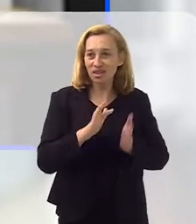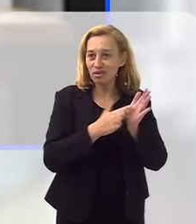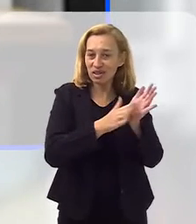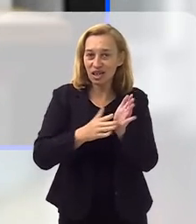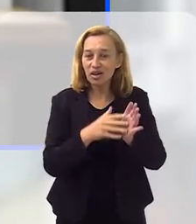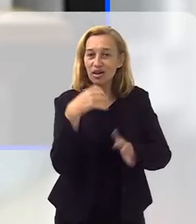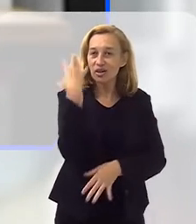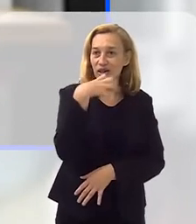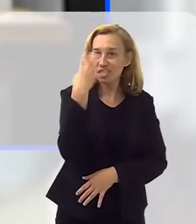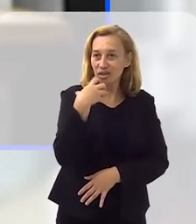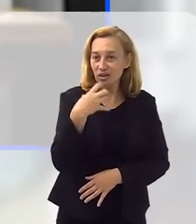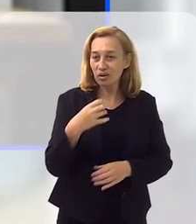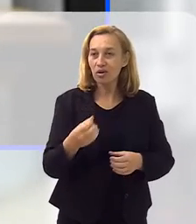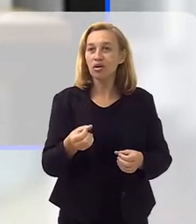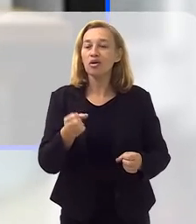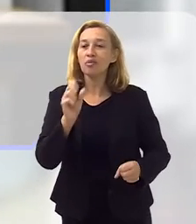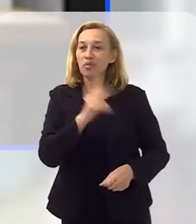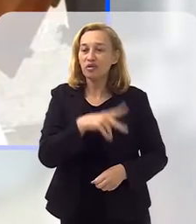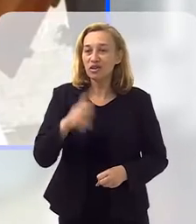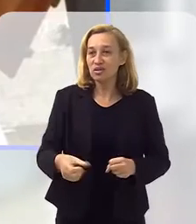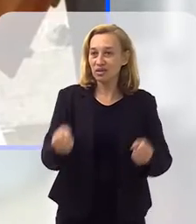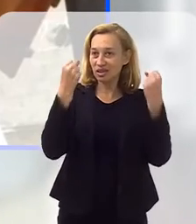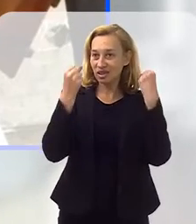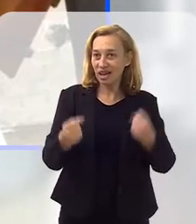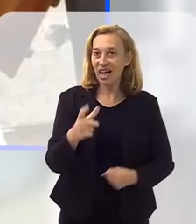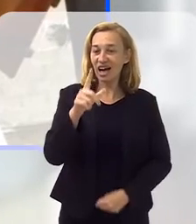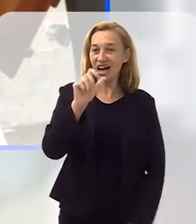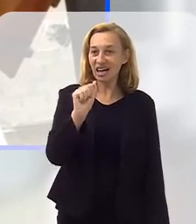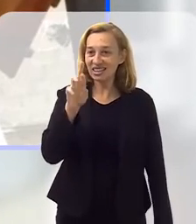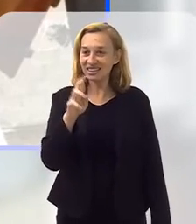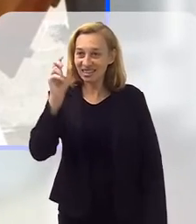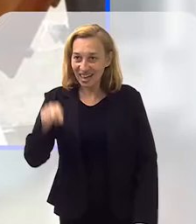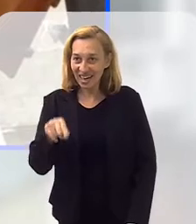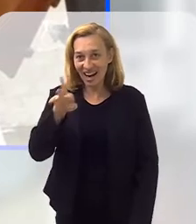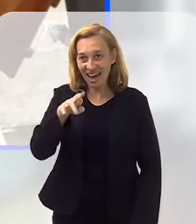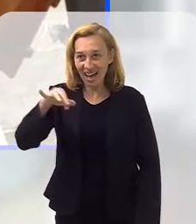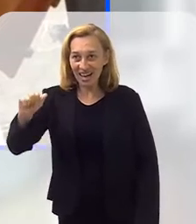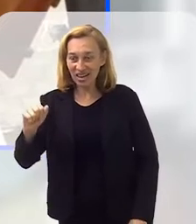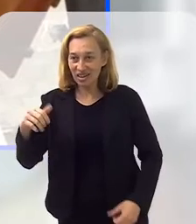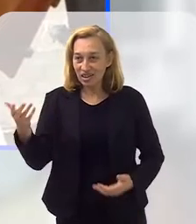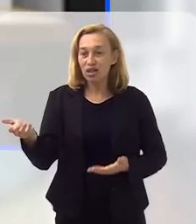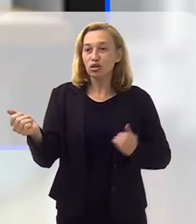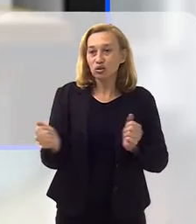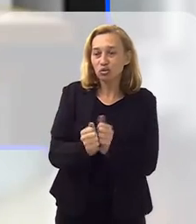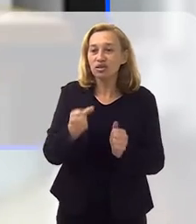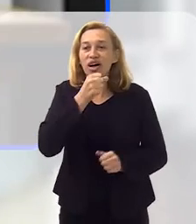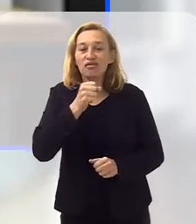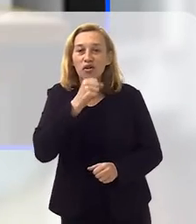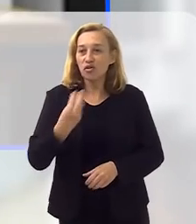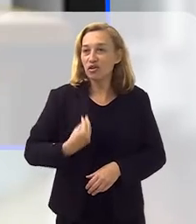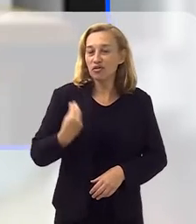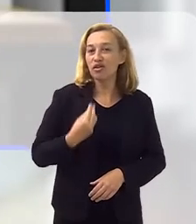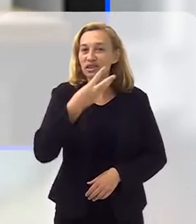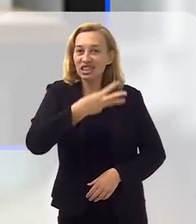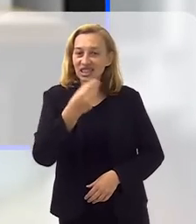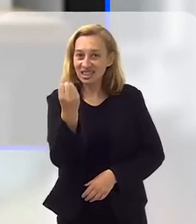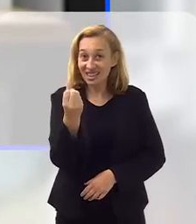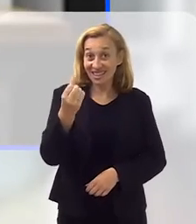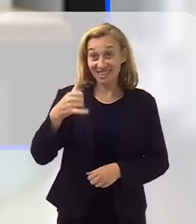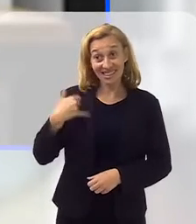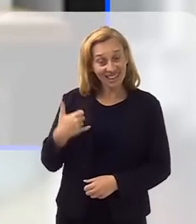Samba, e o cantor e professor de educação física André Lara, que se tornou parceiro musical da avó, com quem conviveu